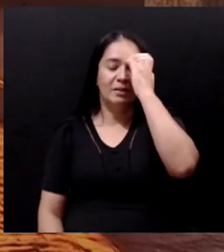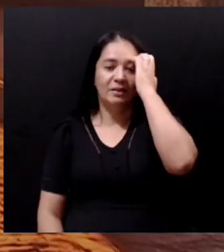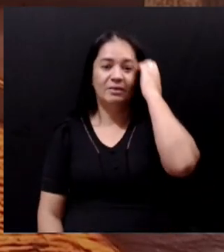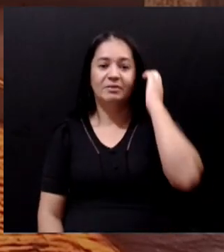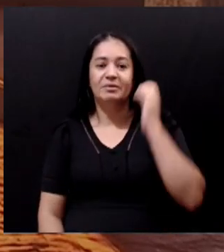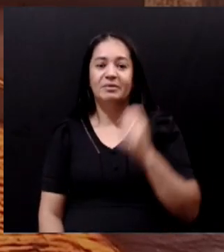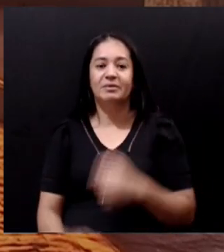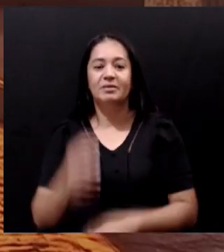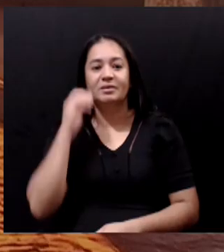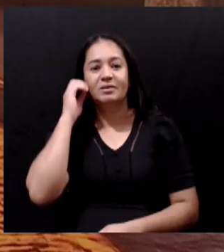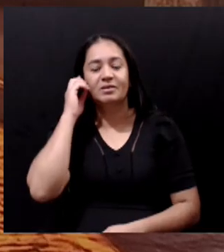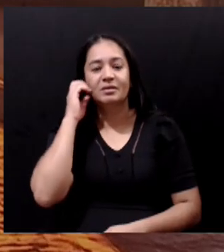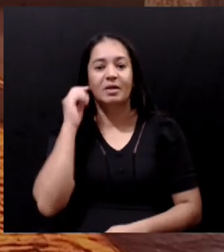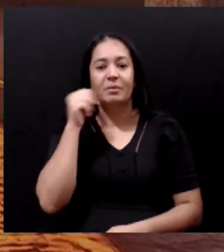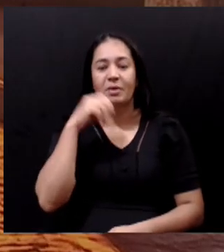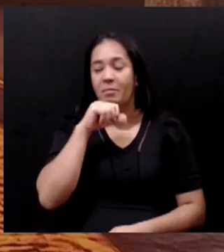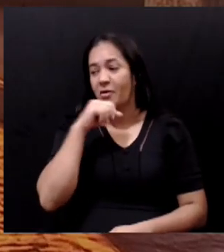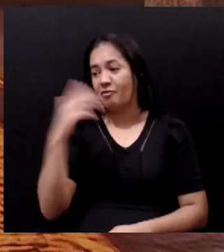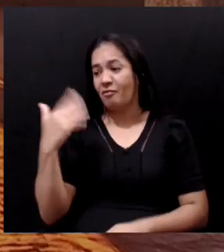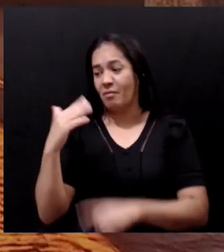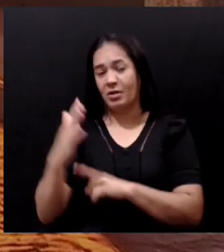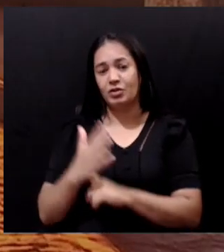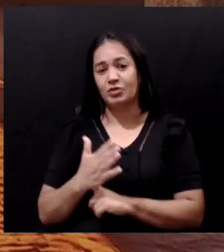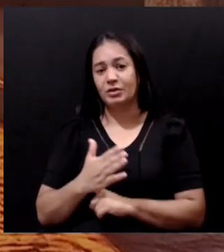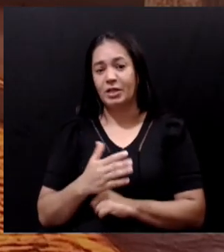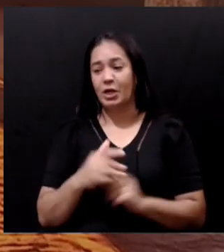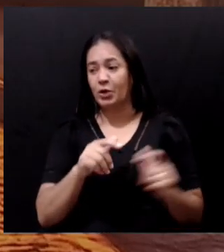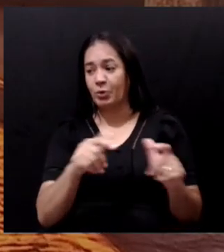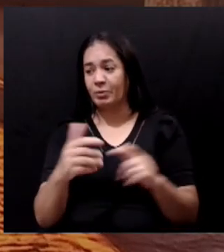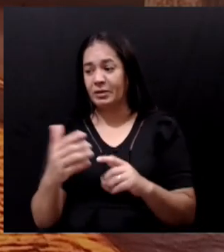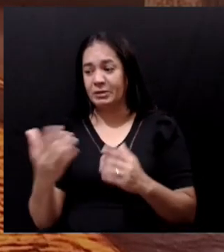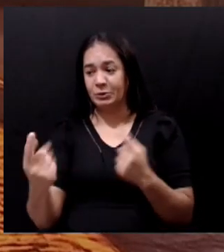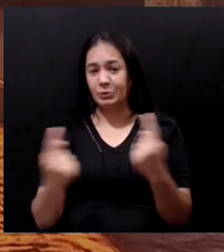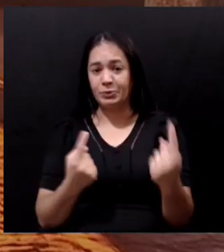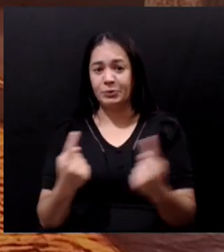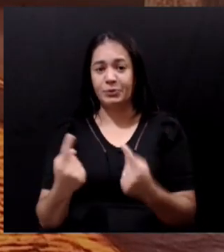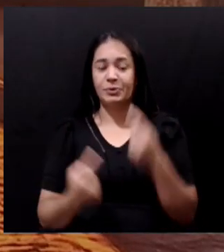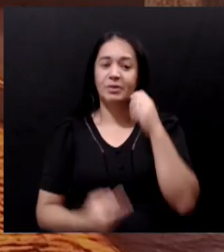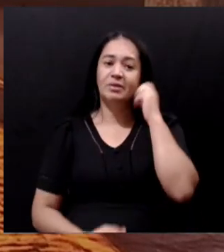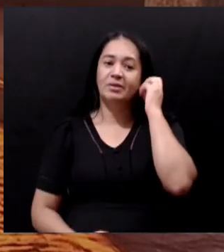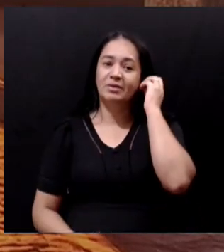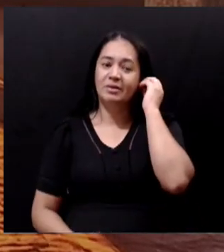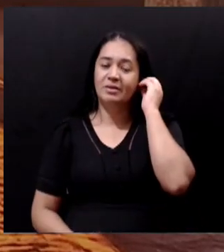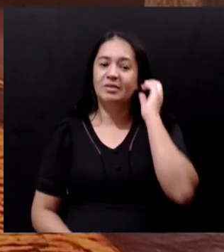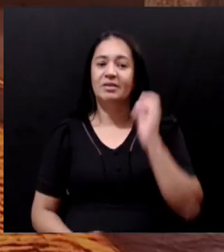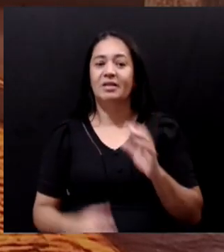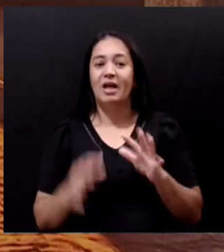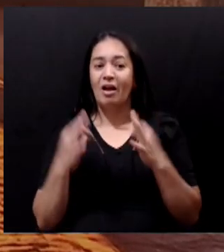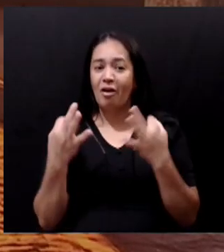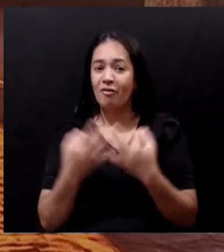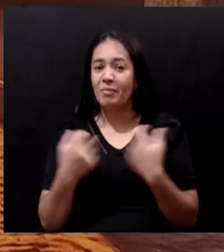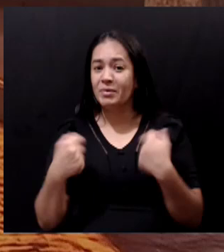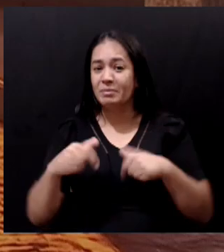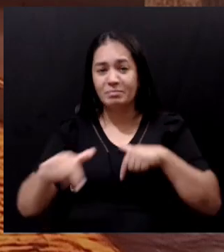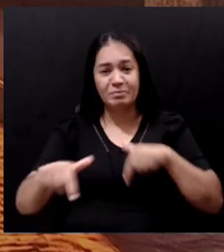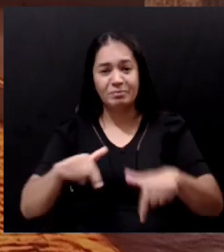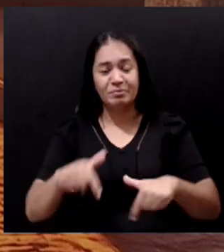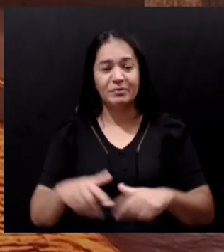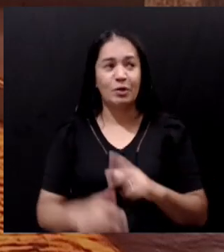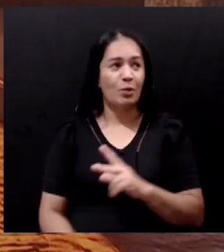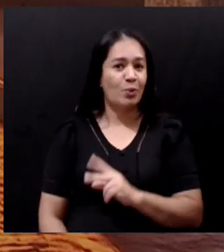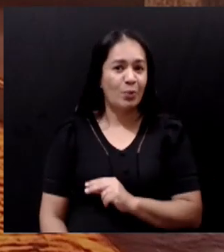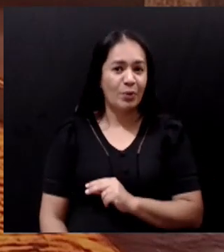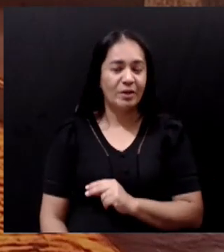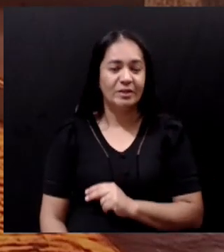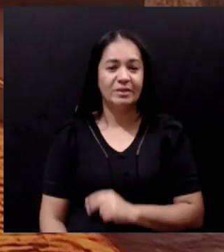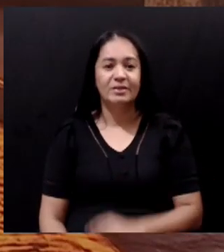falou, ajuda aí que a turma tá vindo, né? Veio para prestigiar. Família inteira teve que vir. Nossa, aí foi uma doideira.